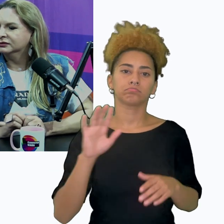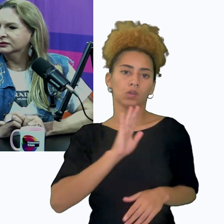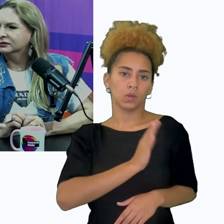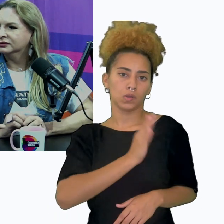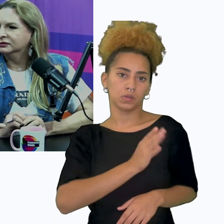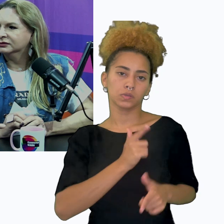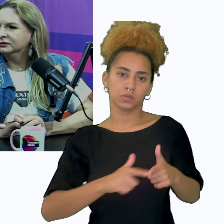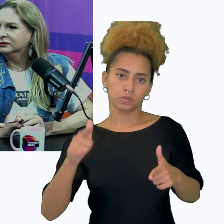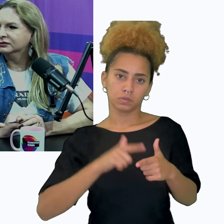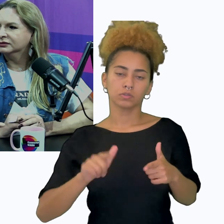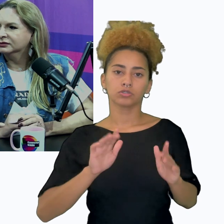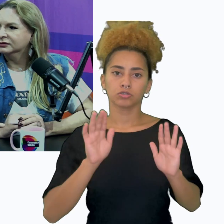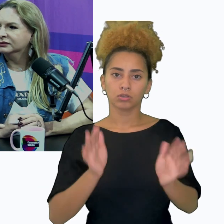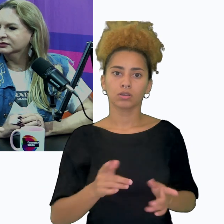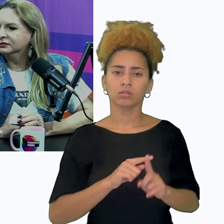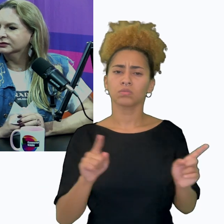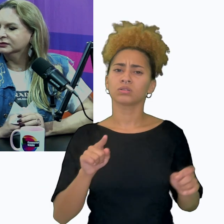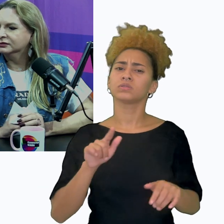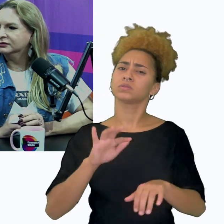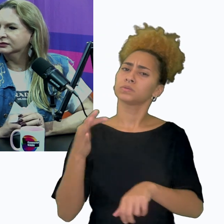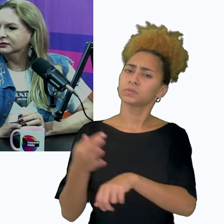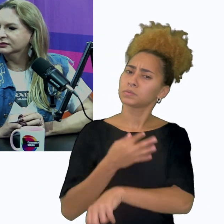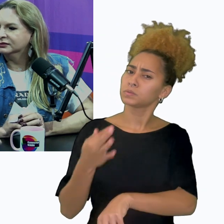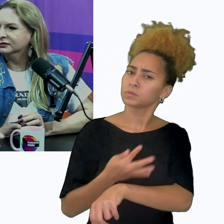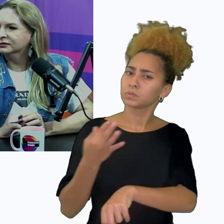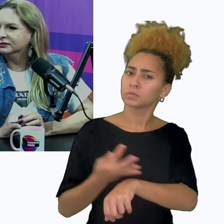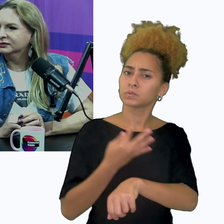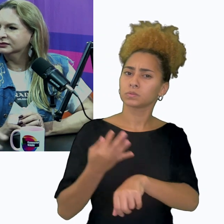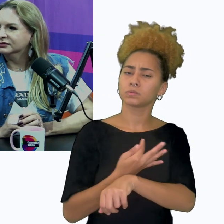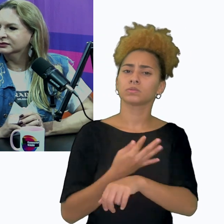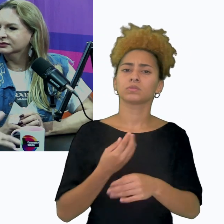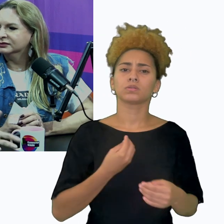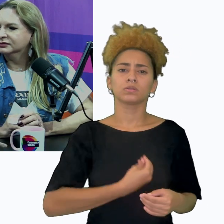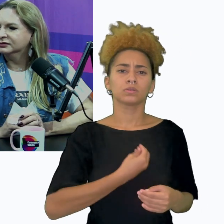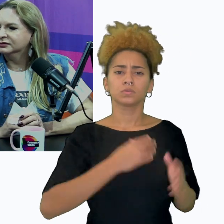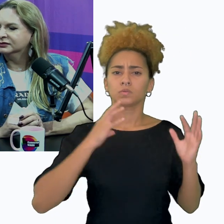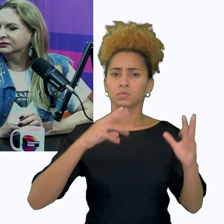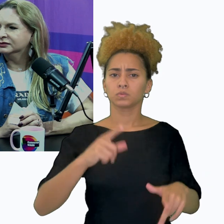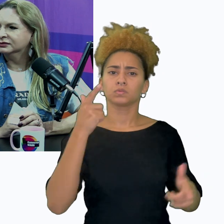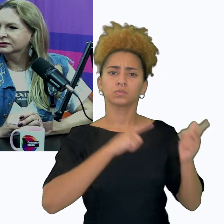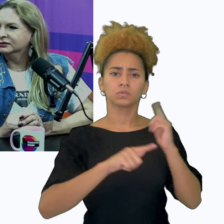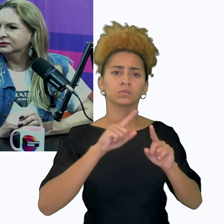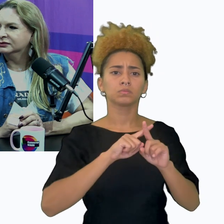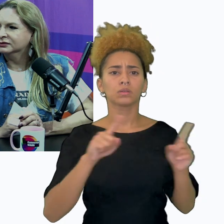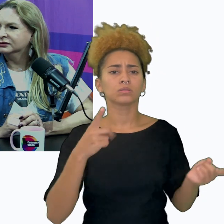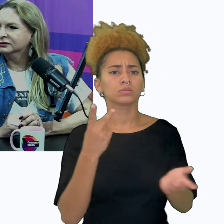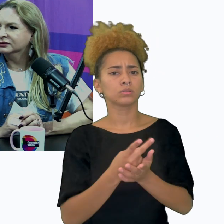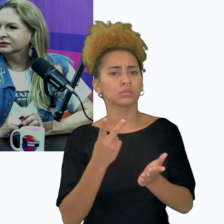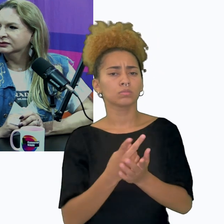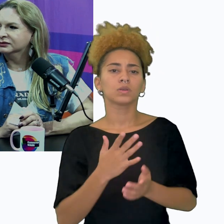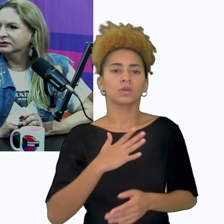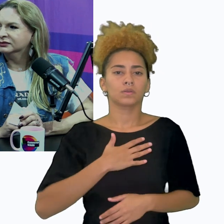de safena ele teve, né? Já. E a pessoa resistente que enfrentou aquilo tudinho, né? E ele